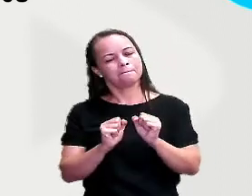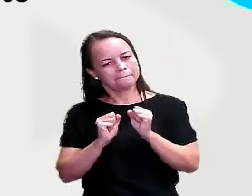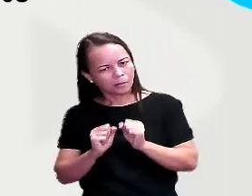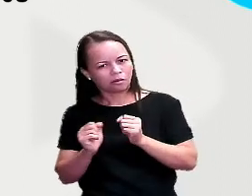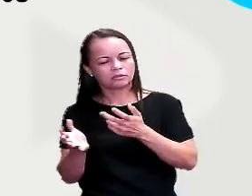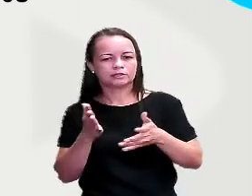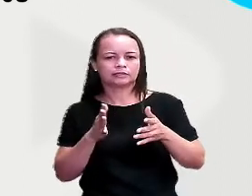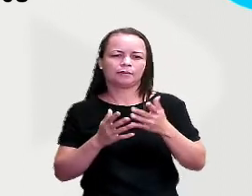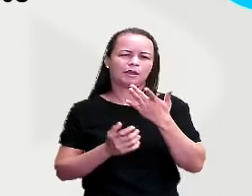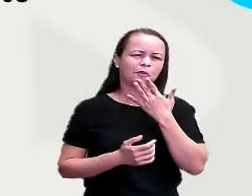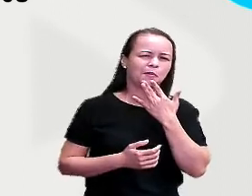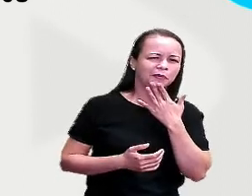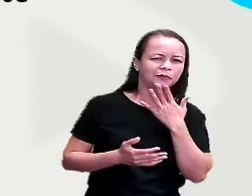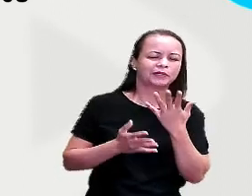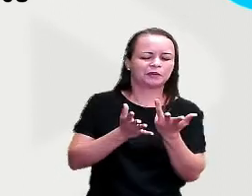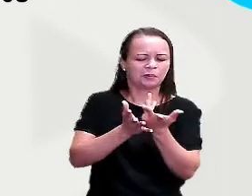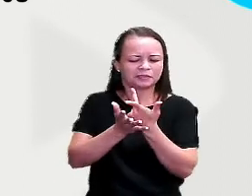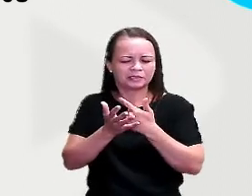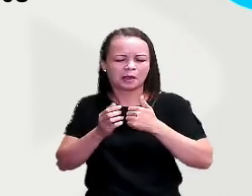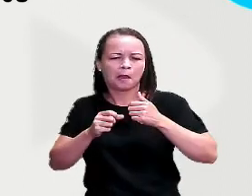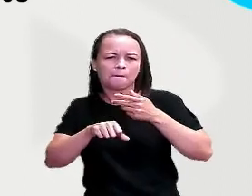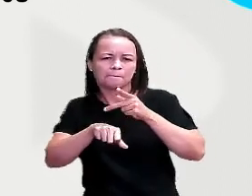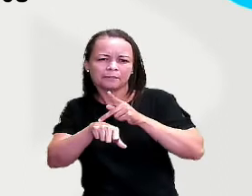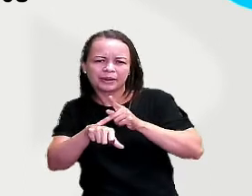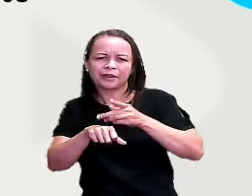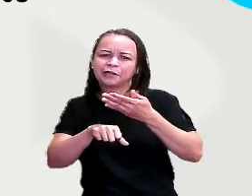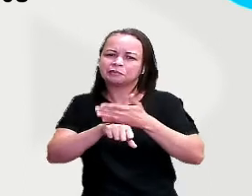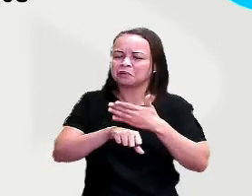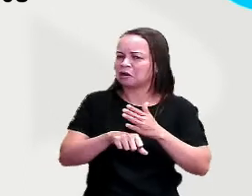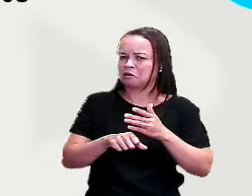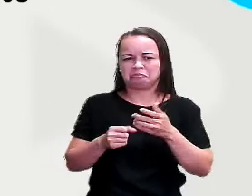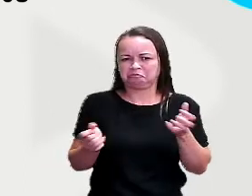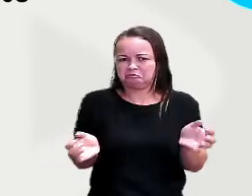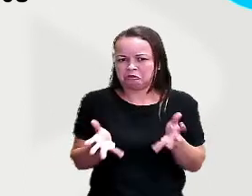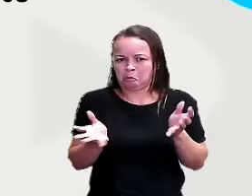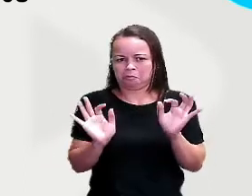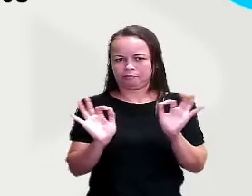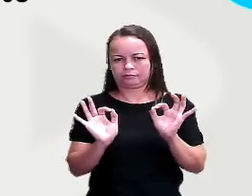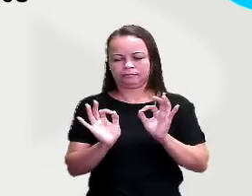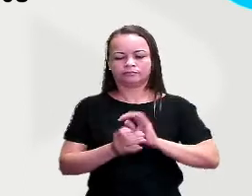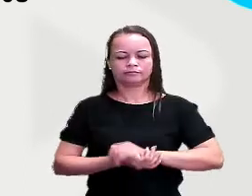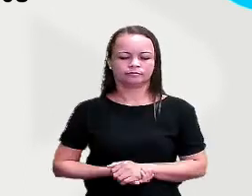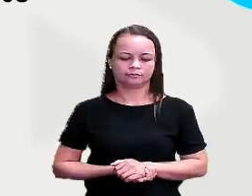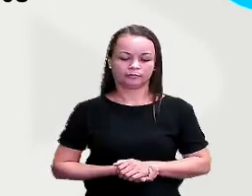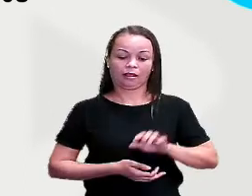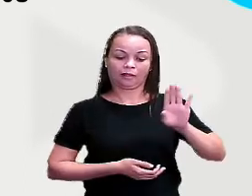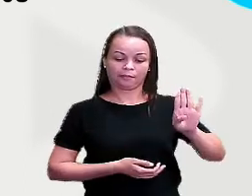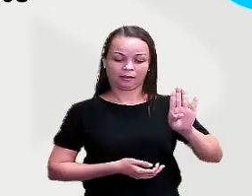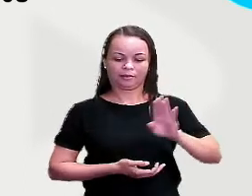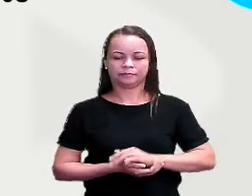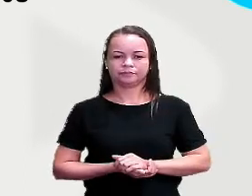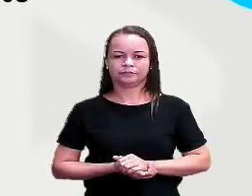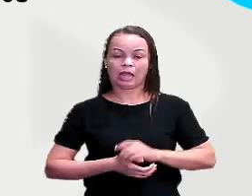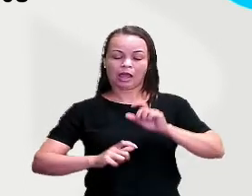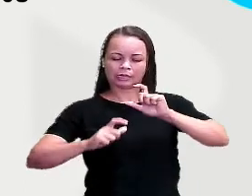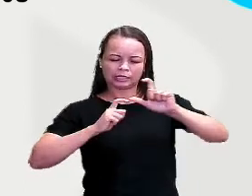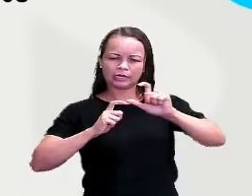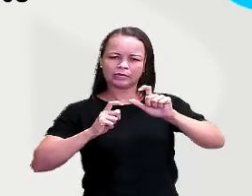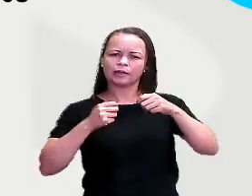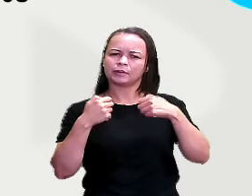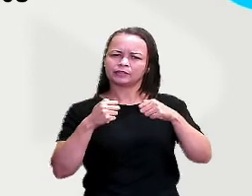colorida também, ela pode estar em preto e branco, isso não influencia em nada. A letra B diz: uma tirinha deve apresentar balões